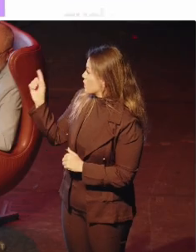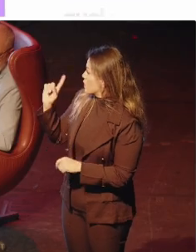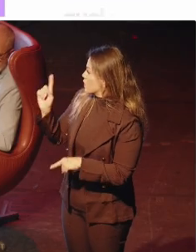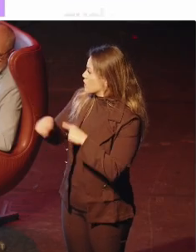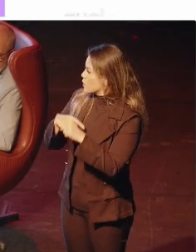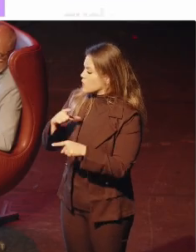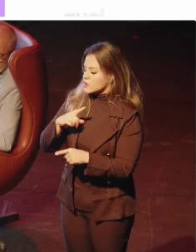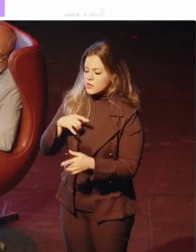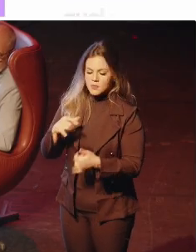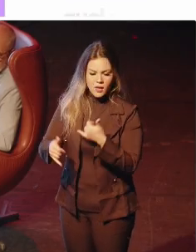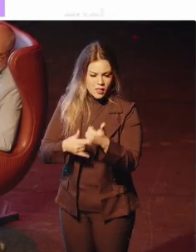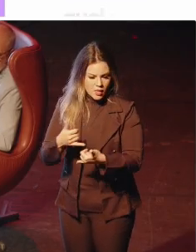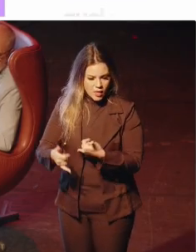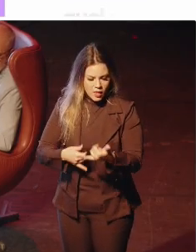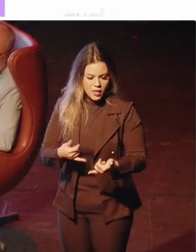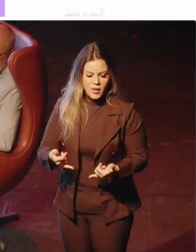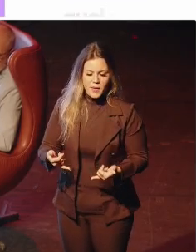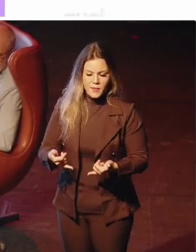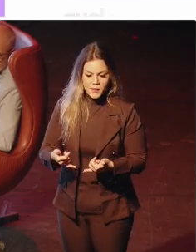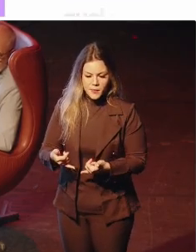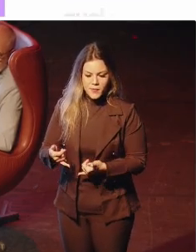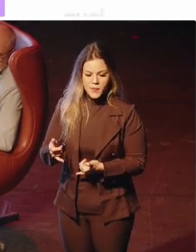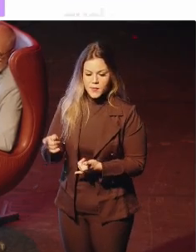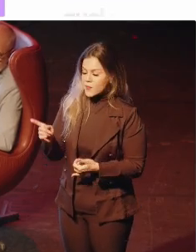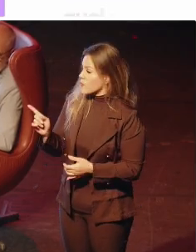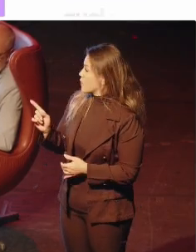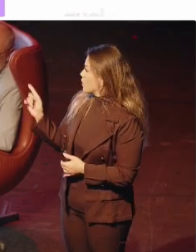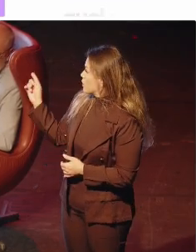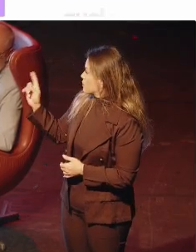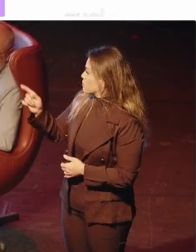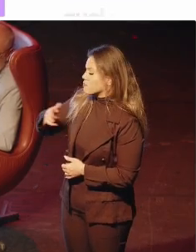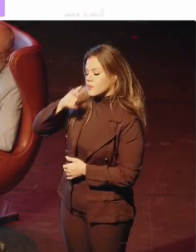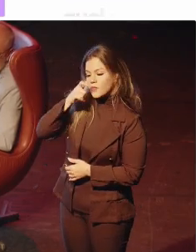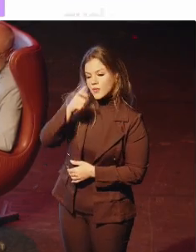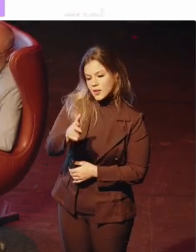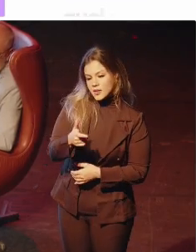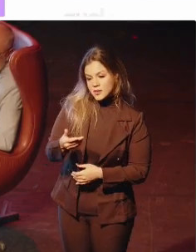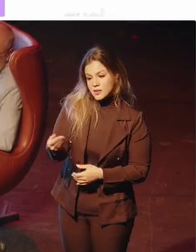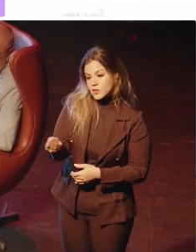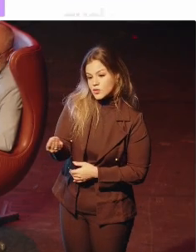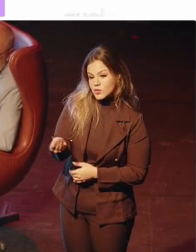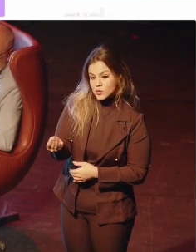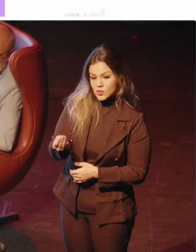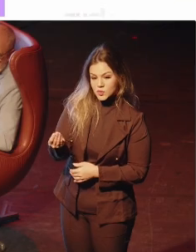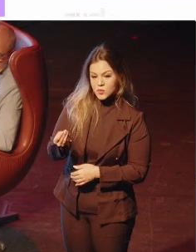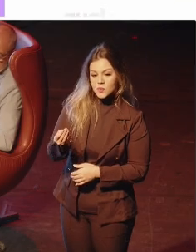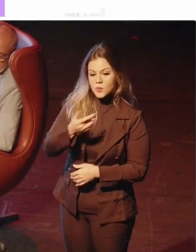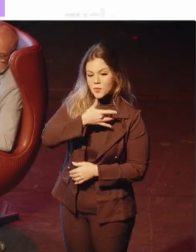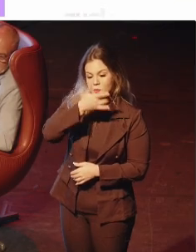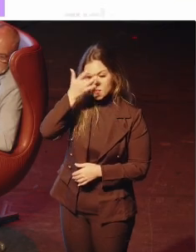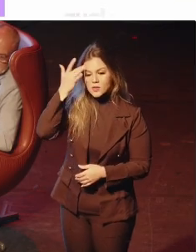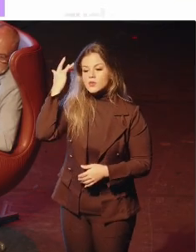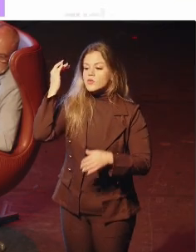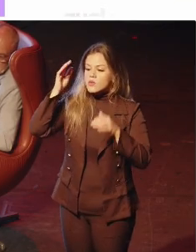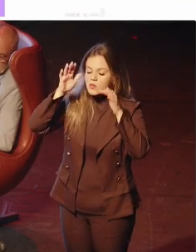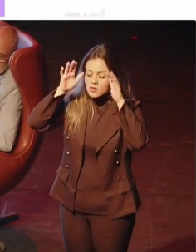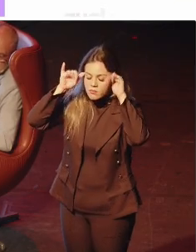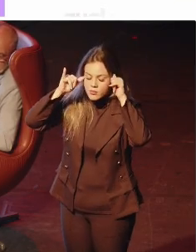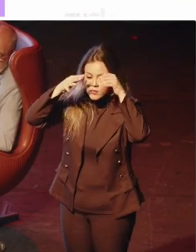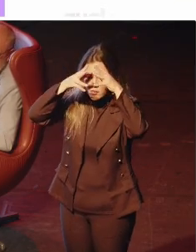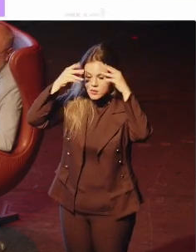depois, e veja como é interessante a visão de uma pessoa que nos acompanhou vários